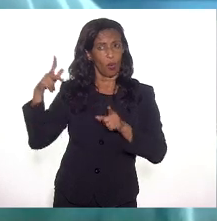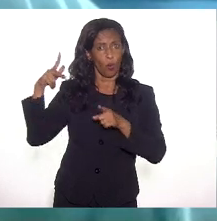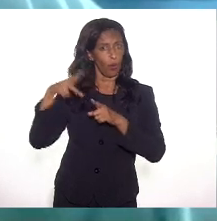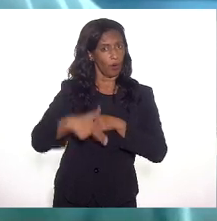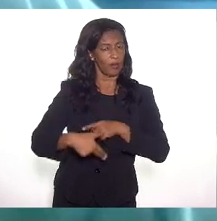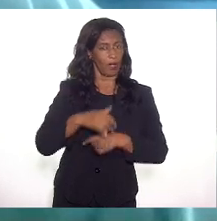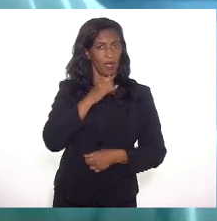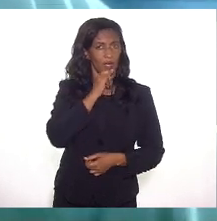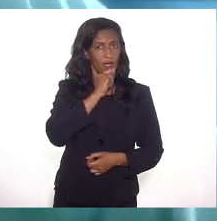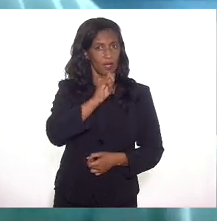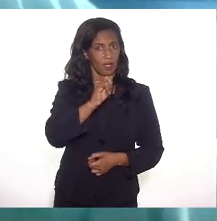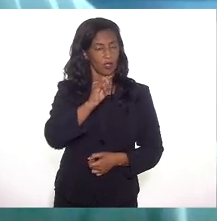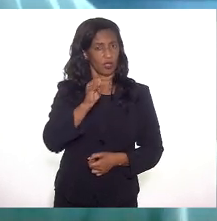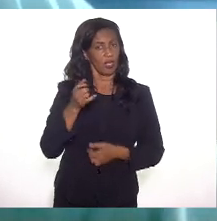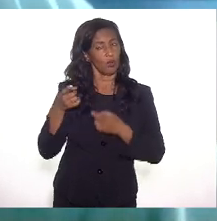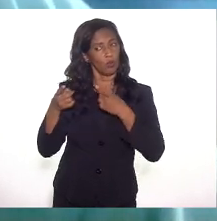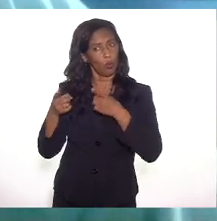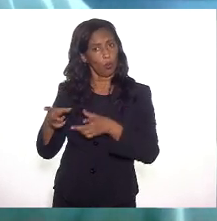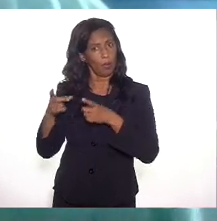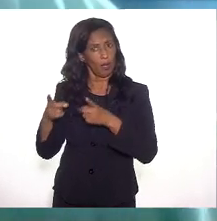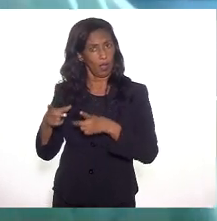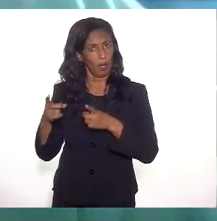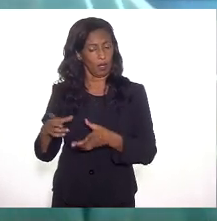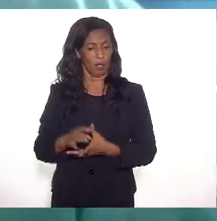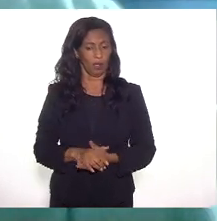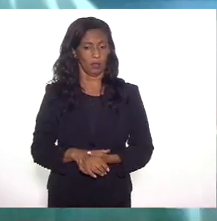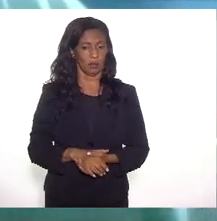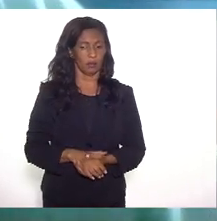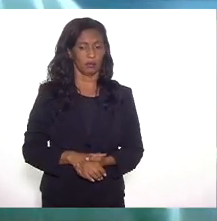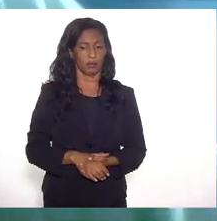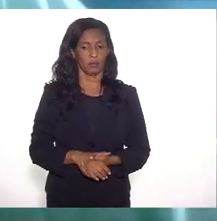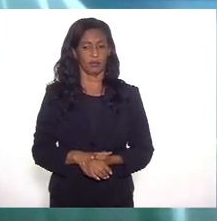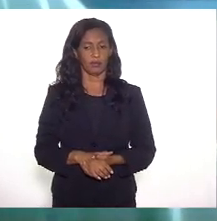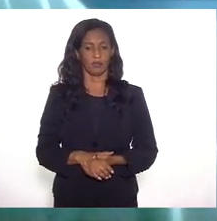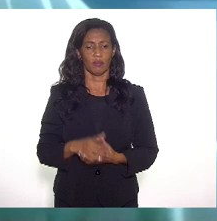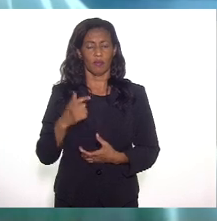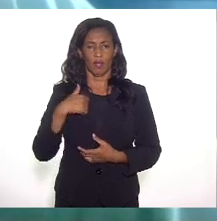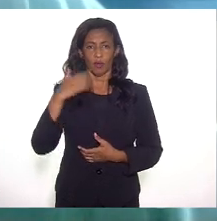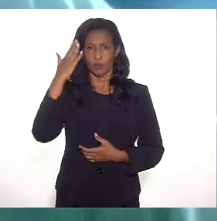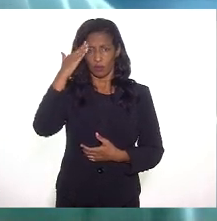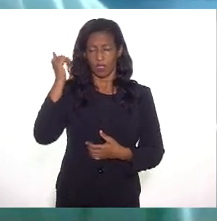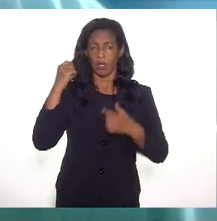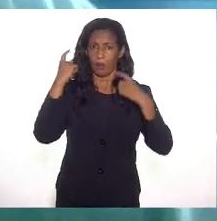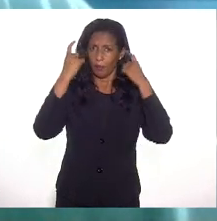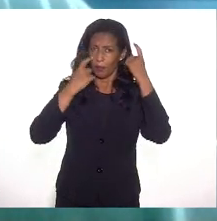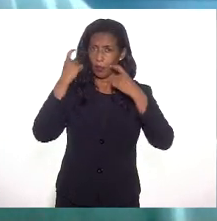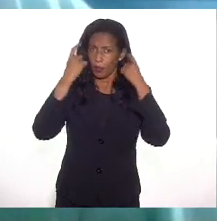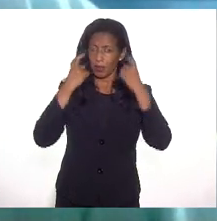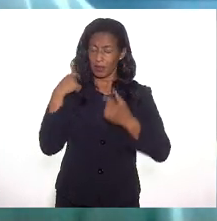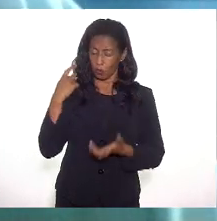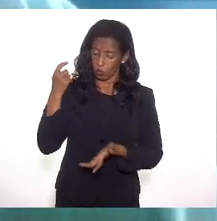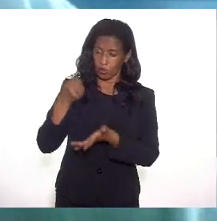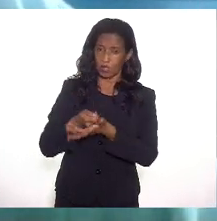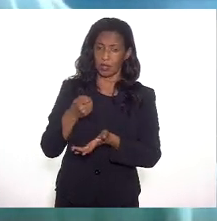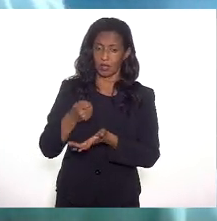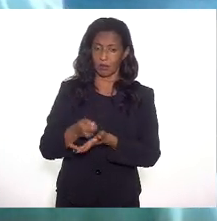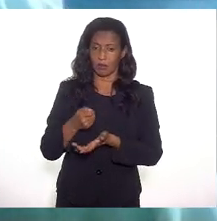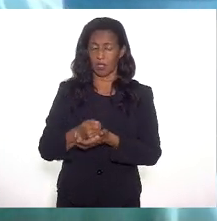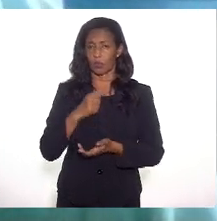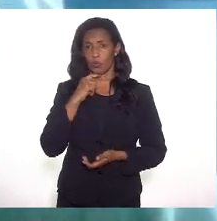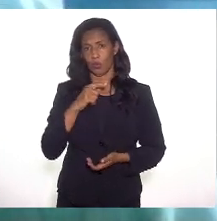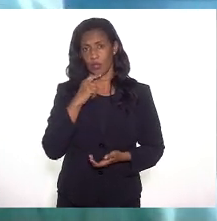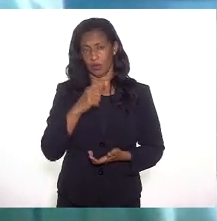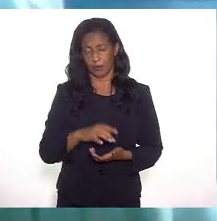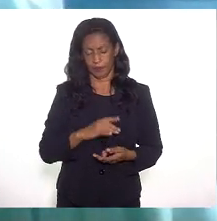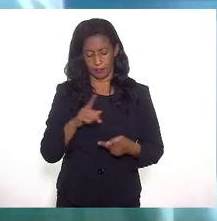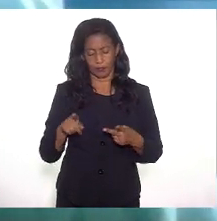energia dos comércios. Isso daí é eu sei que é uma preocupação de Vossa Excelência, eu estou em cima, mas não estou conseguindo.